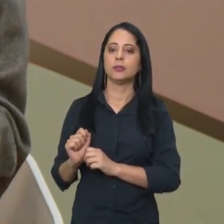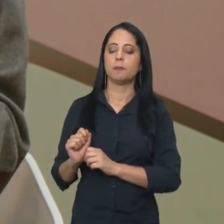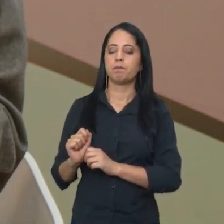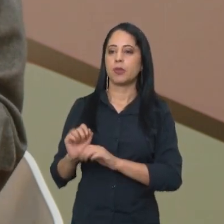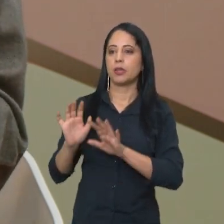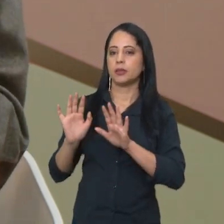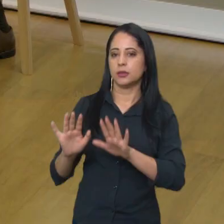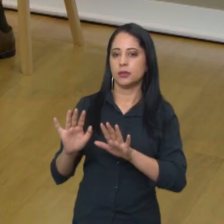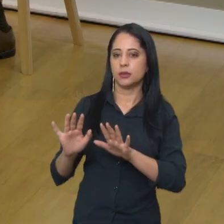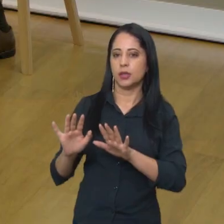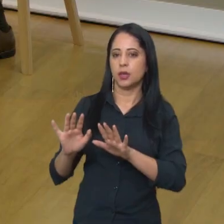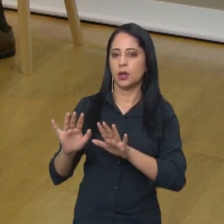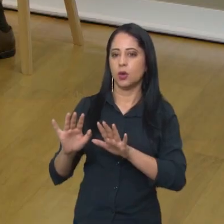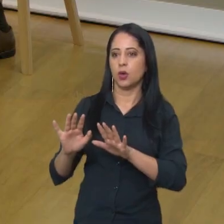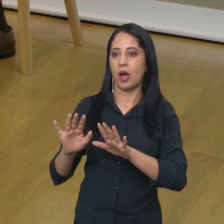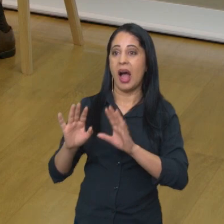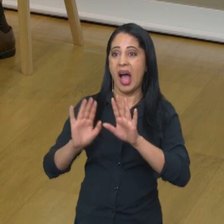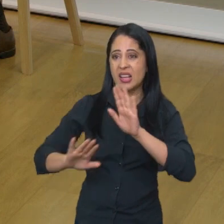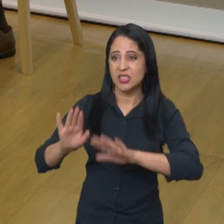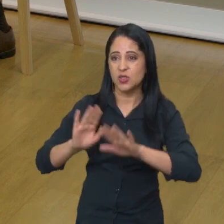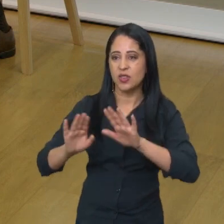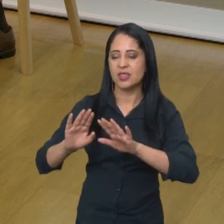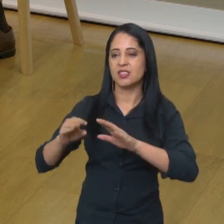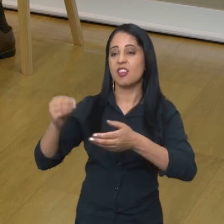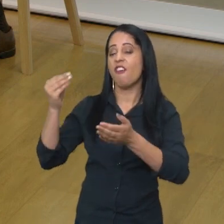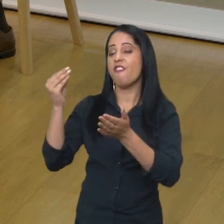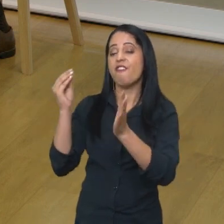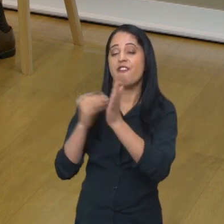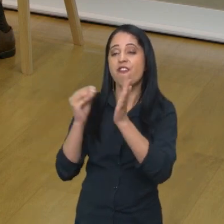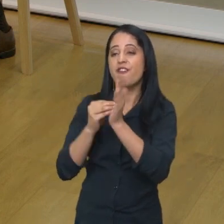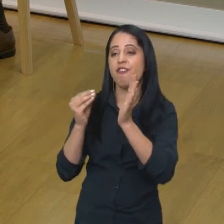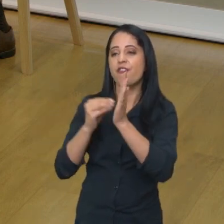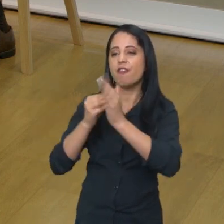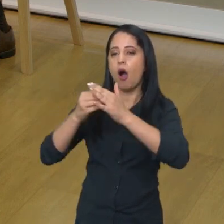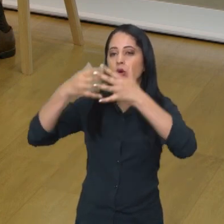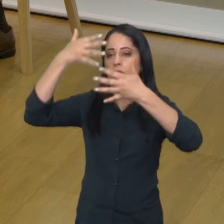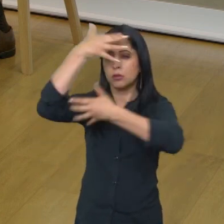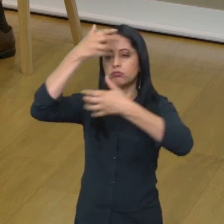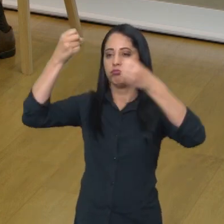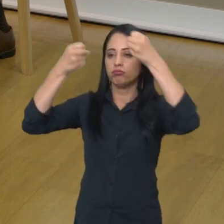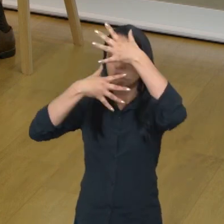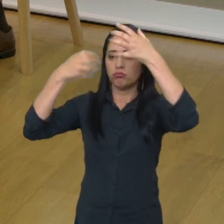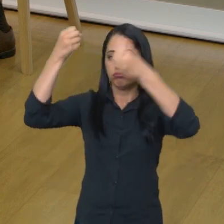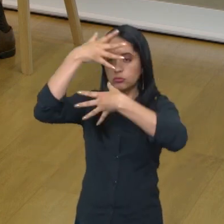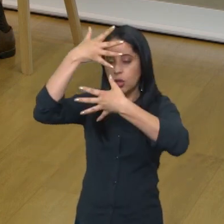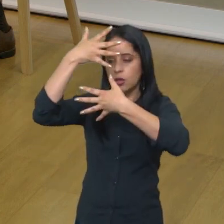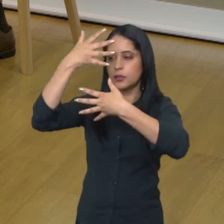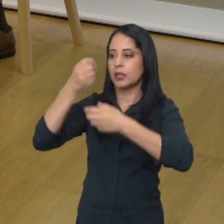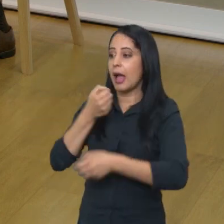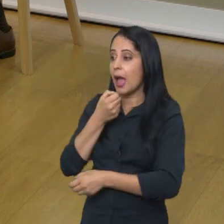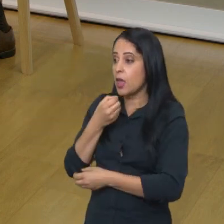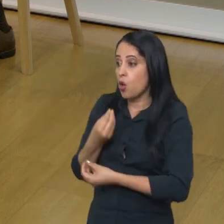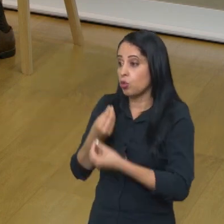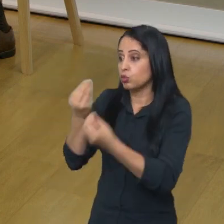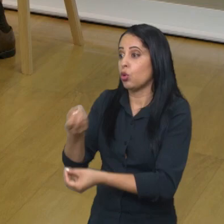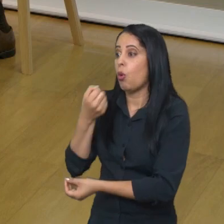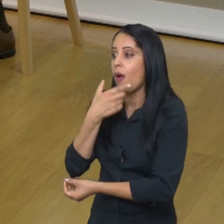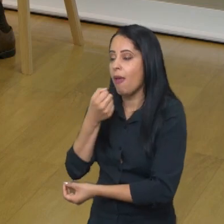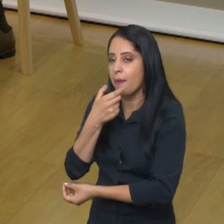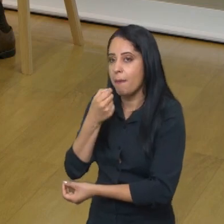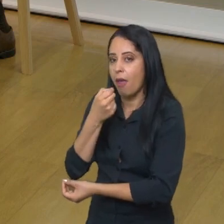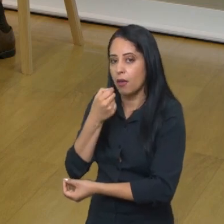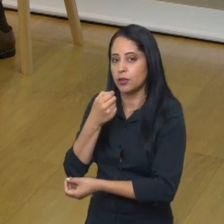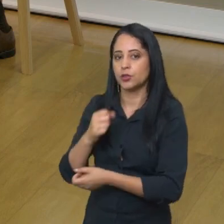Eu inibo, que está faltando esse neurotransmissor chamado acetilcolina, então eu dou um remédio para aumentar isso, aumentar a